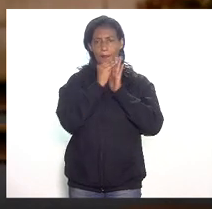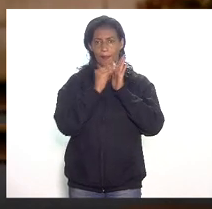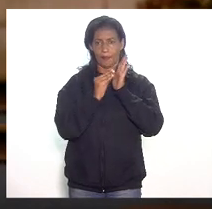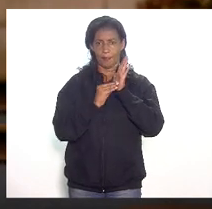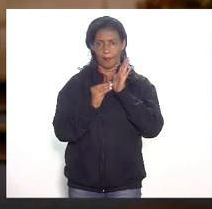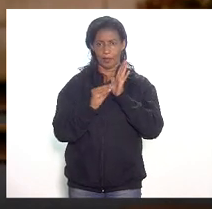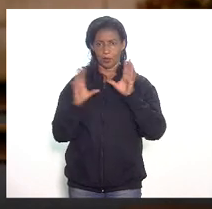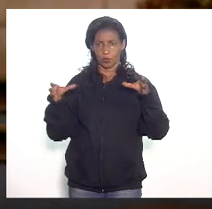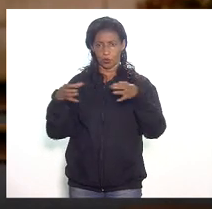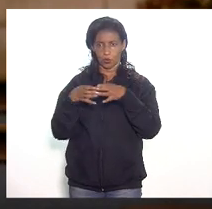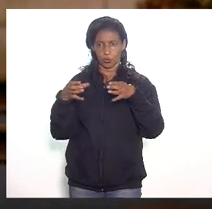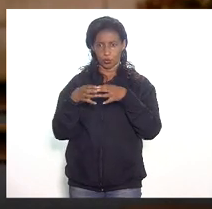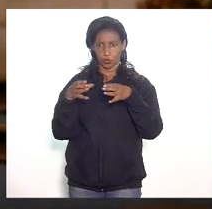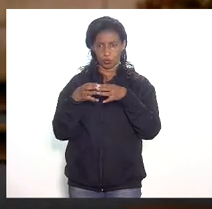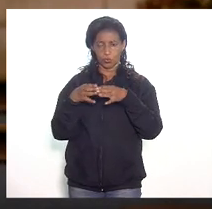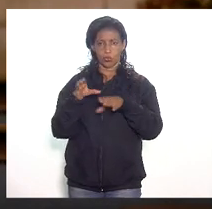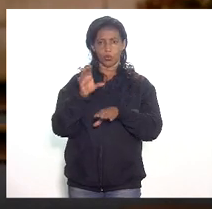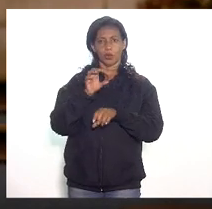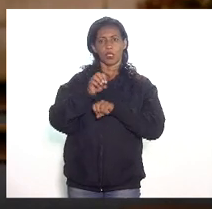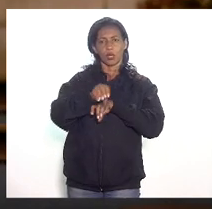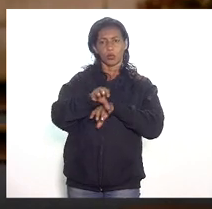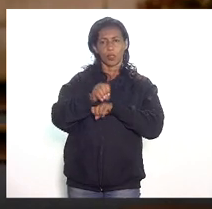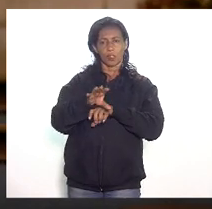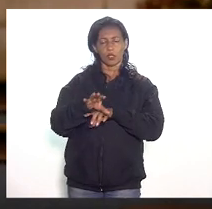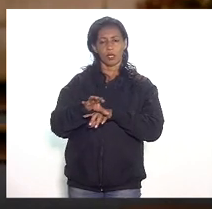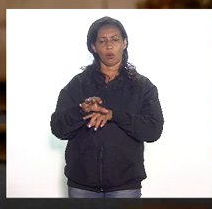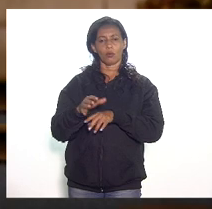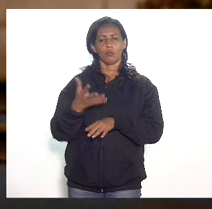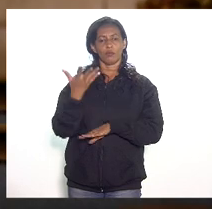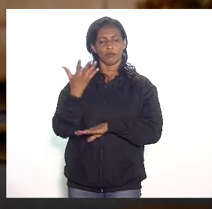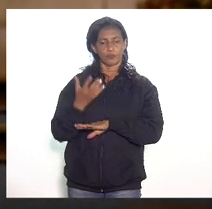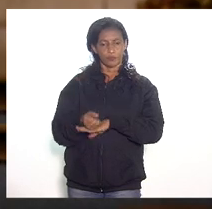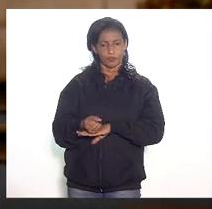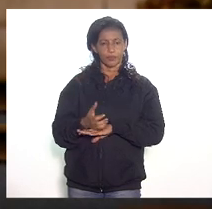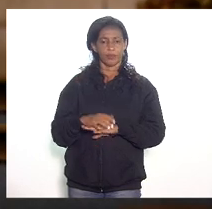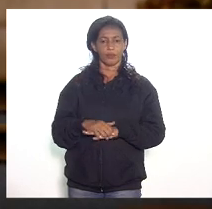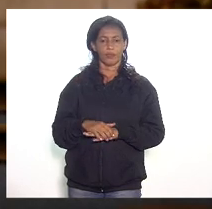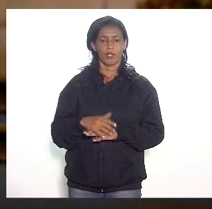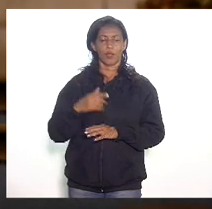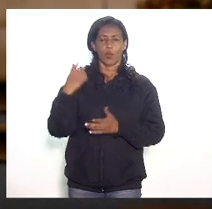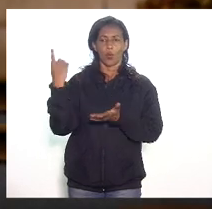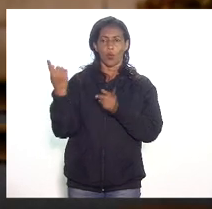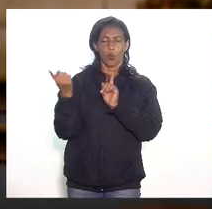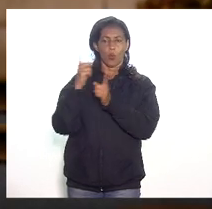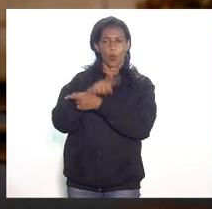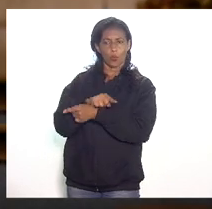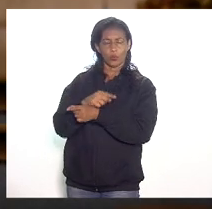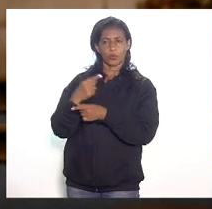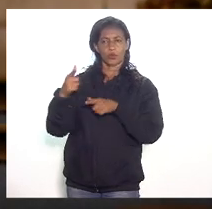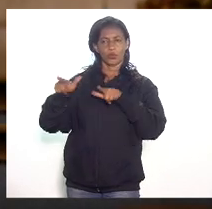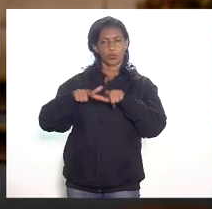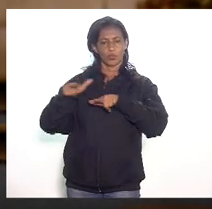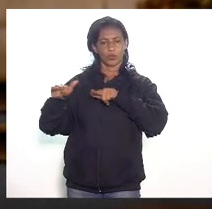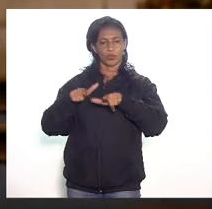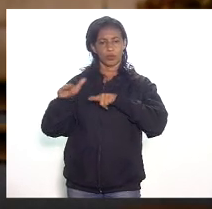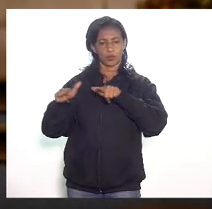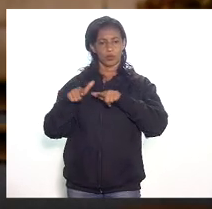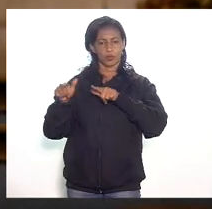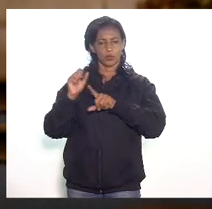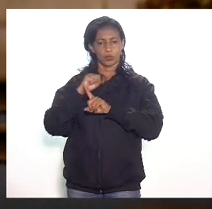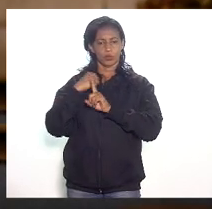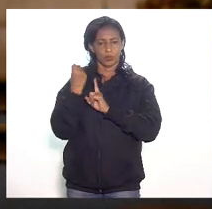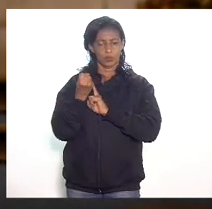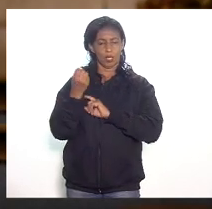Comissão de Constituição e Justiça pela Constitucionalidade e Educação Favorável de Assuntos da Criança do Adolescente e do Idoso contrário de Trabalho e Legislação Social e Seguridade Social